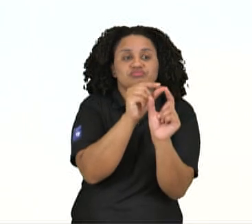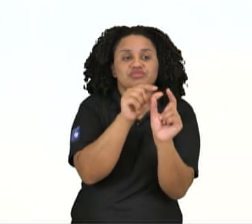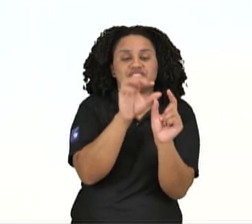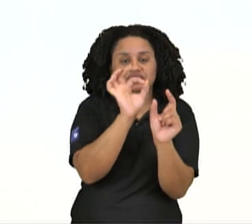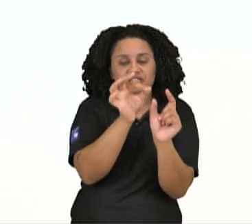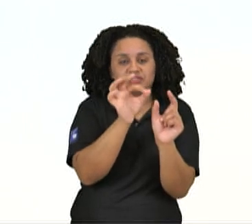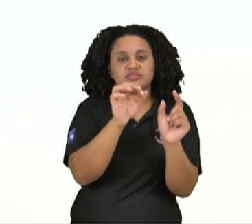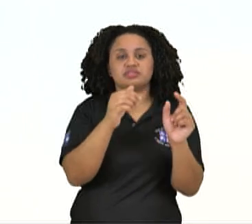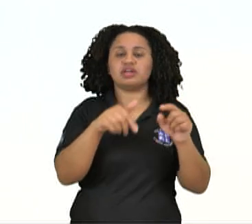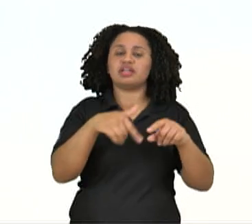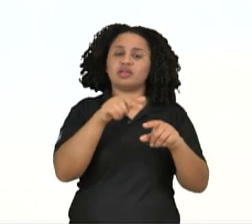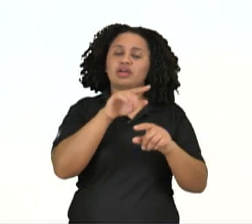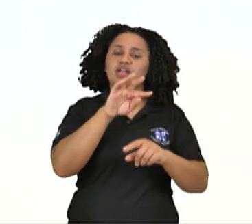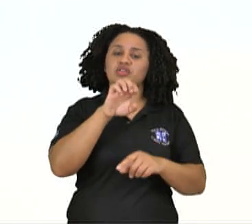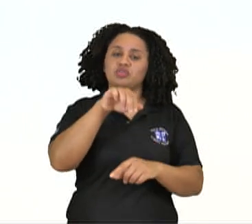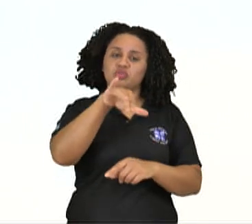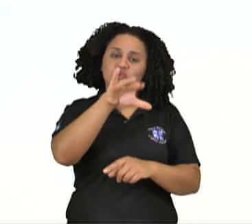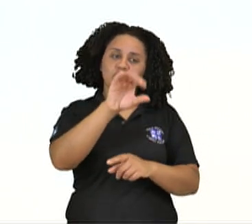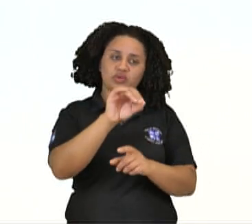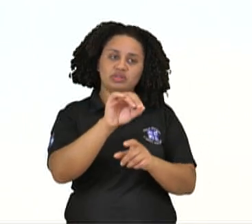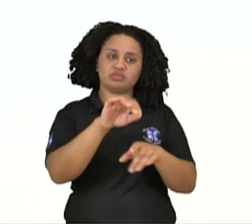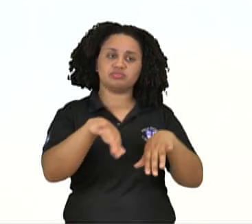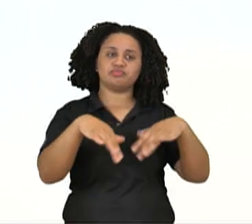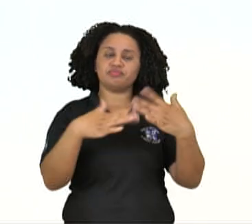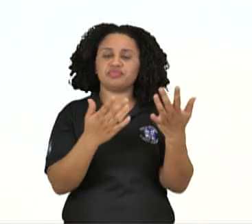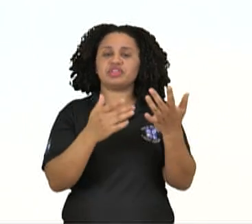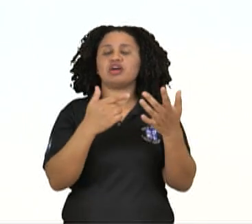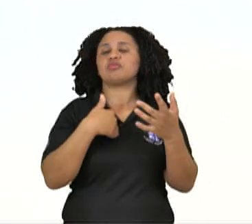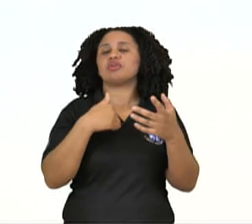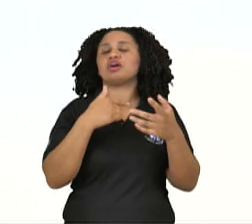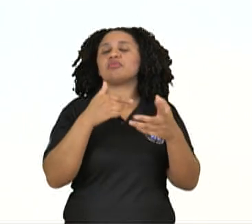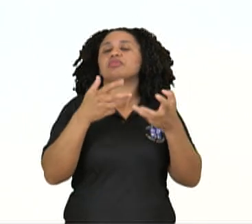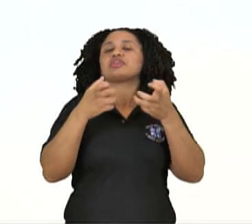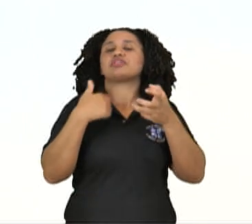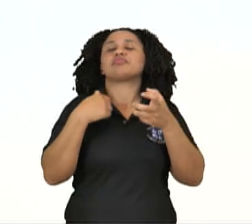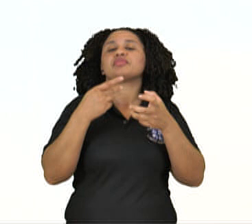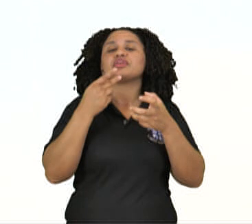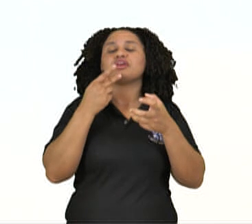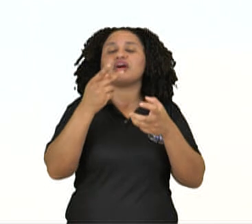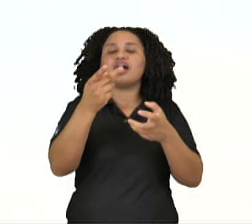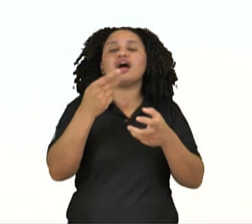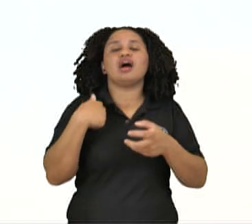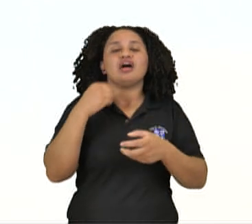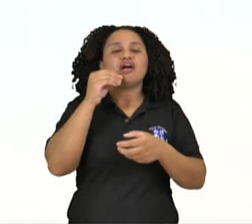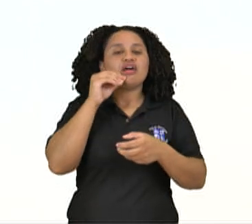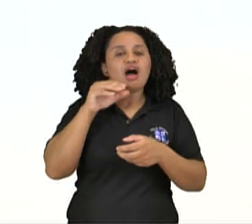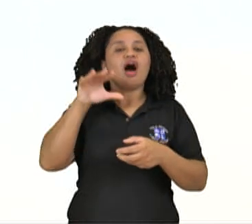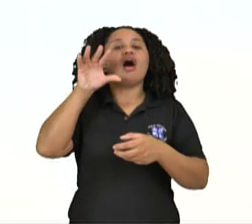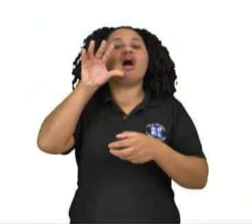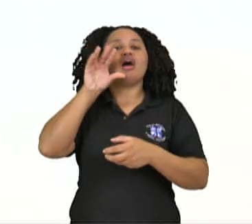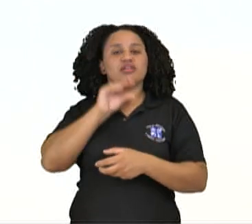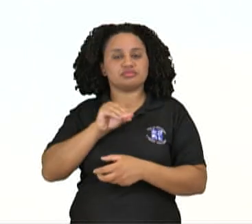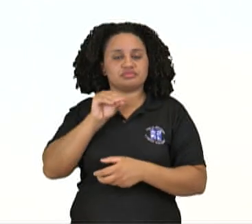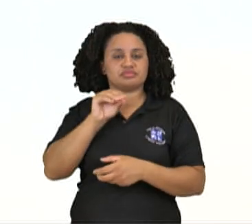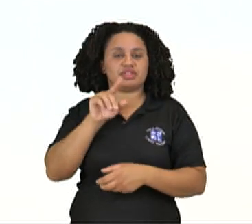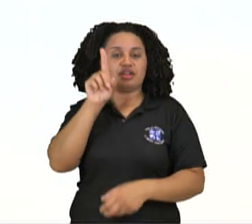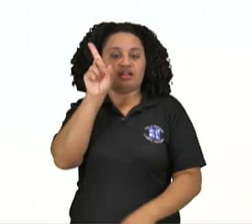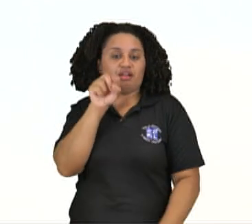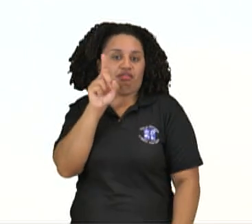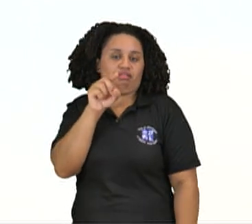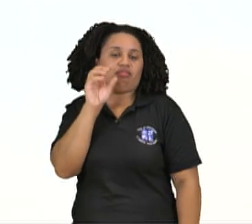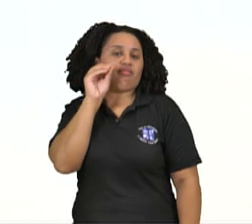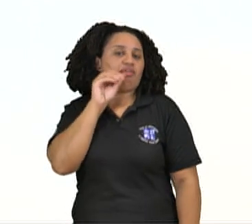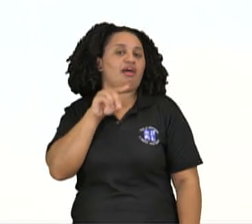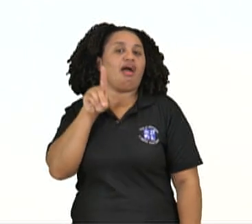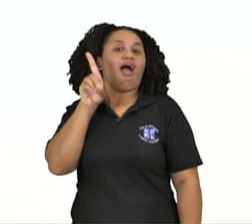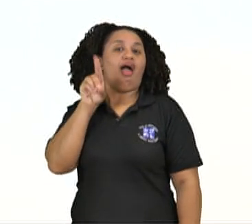E ela é um monossílabo tônico. A gente percebe aqui que temos um som de uma vogal aberta, né? O som é aberto quando nós falamos é.